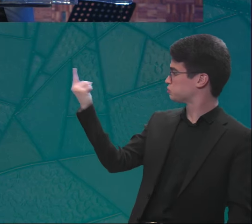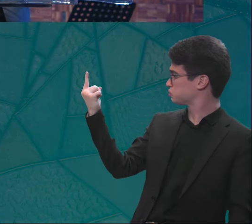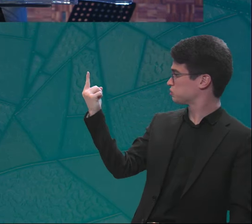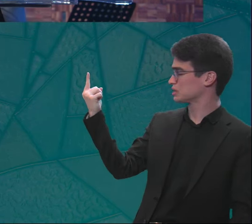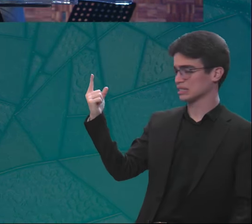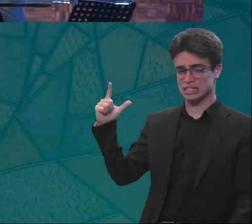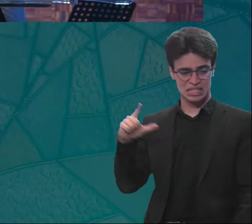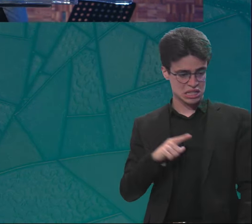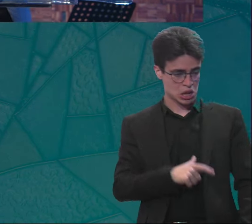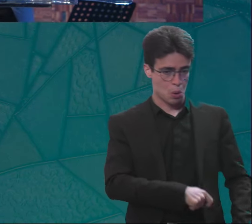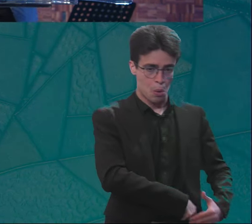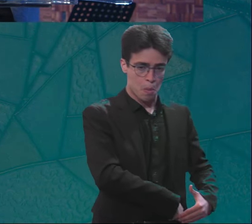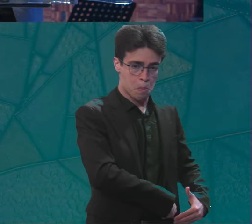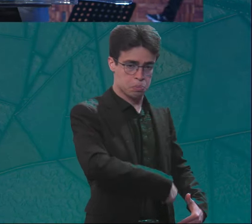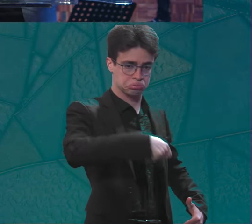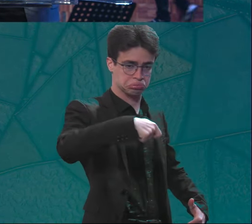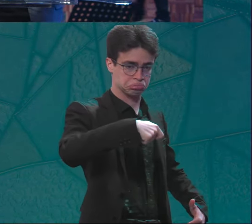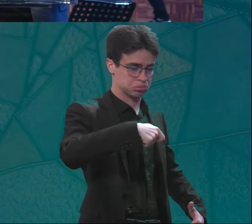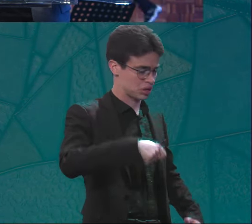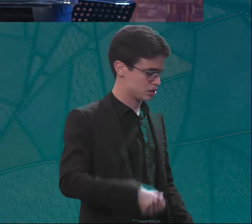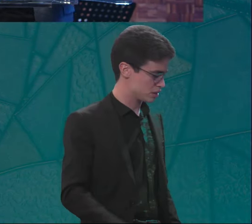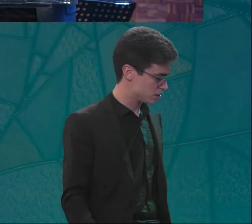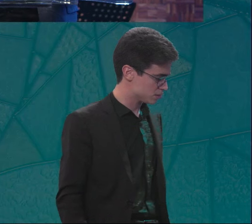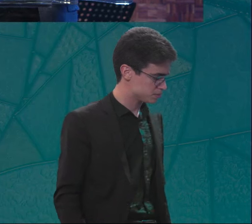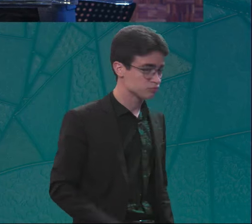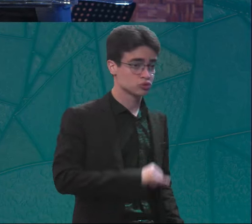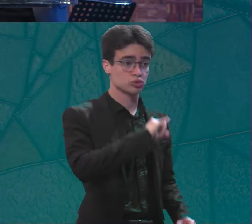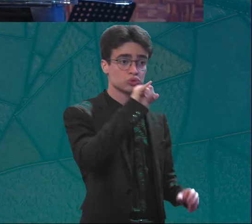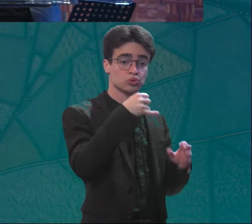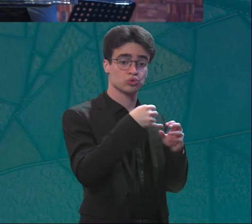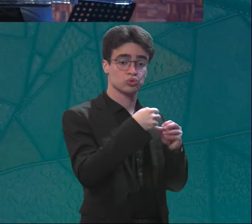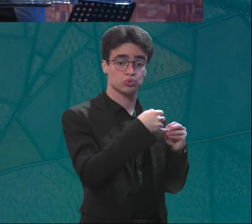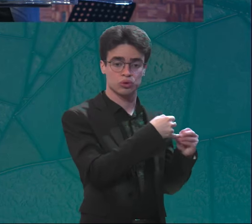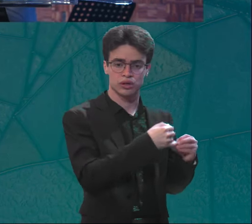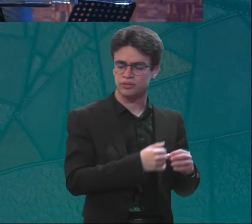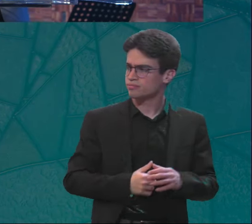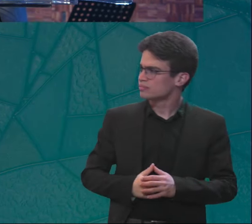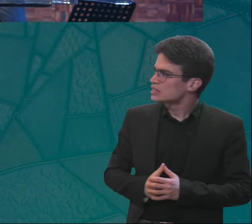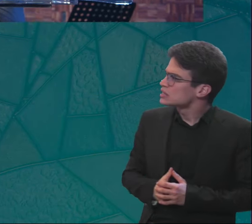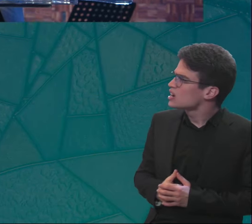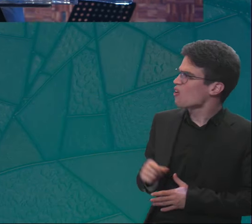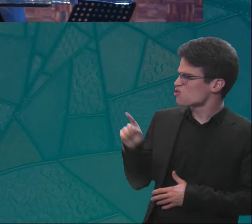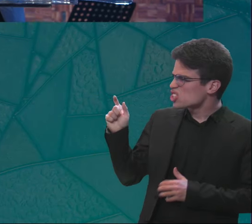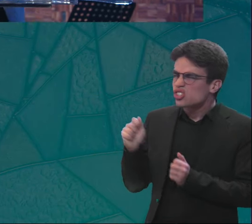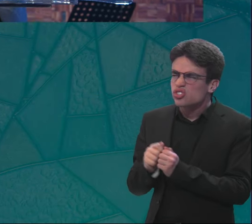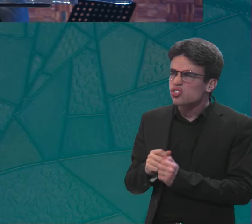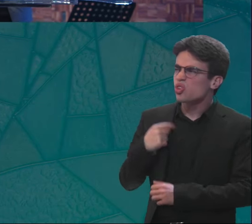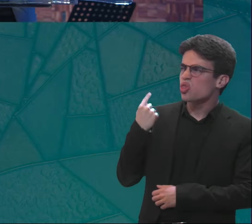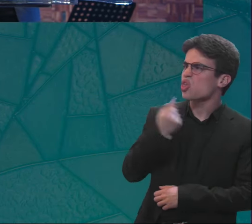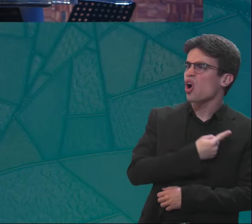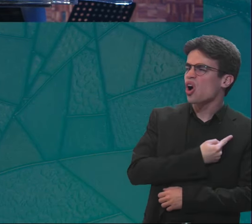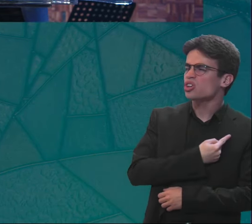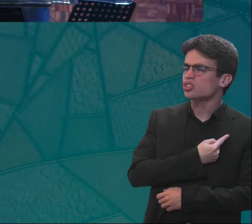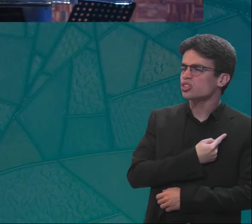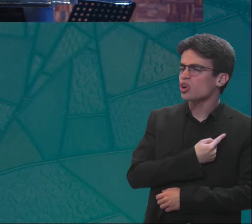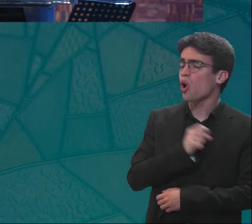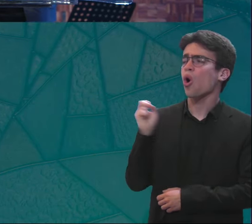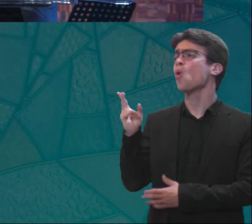nua. Chegou-se Josué a ele e disse-lhe: és tu dos nossos ou dos nossos